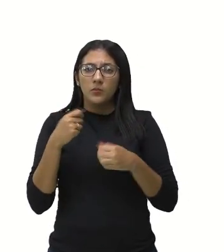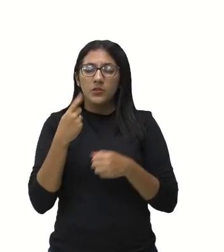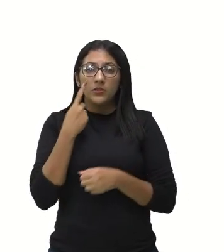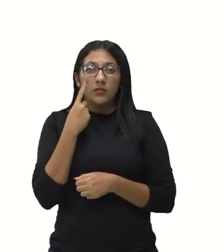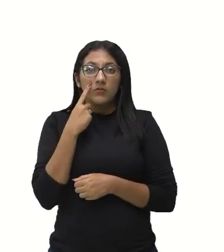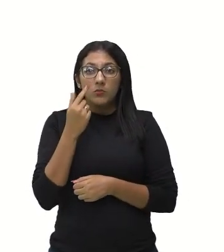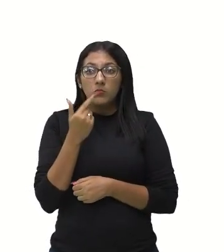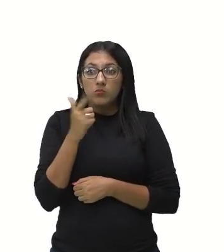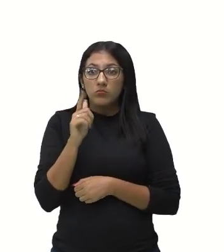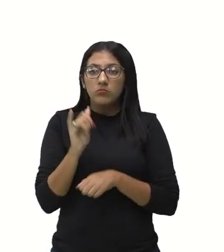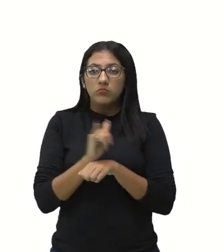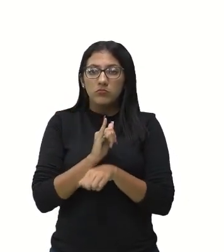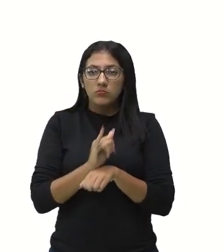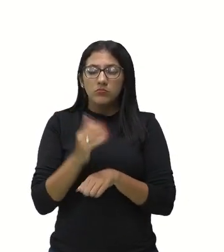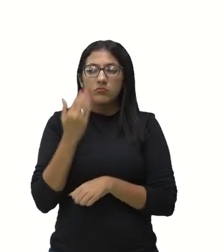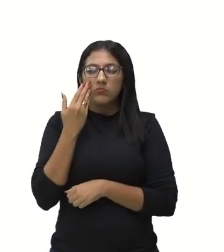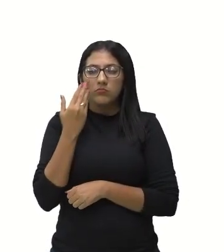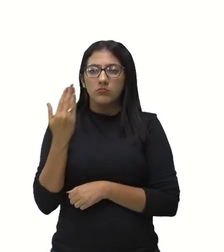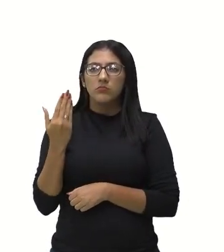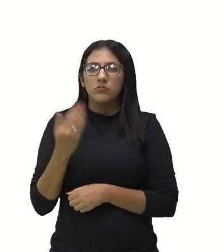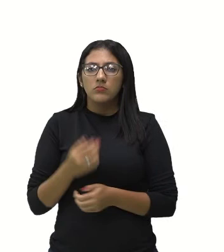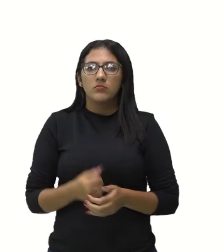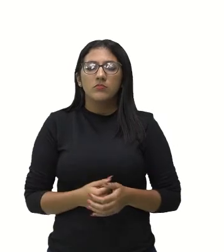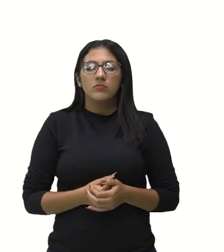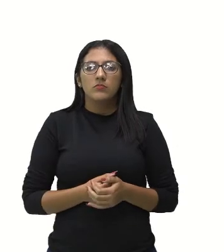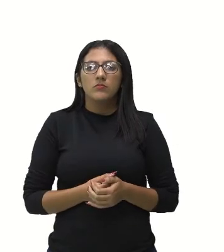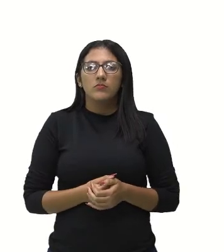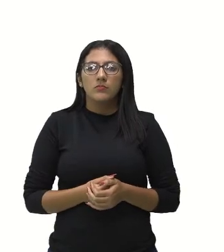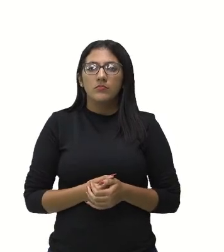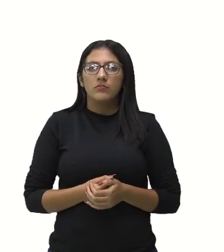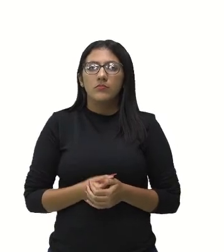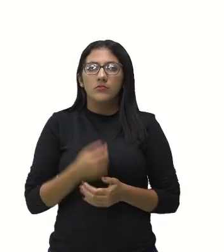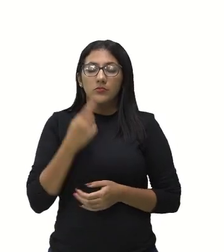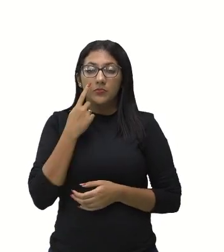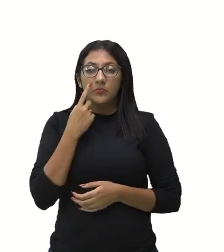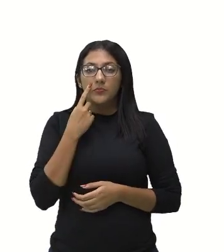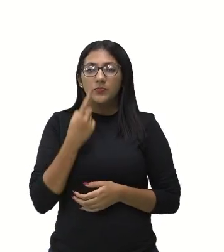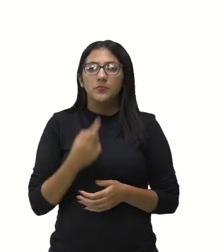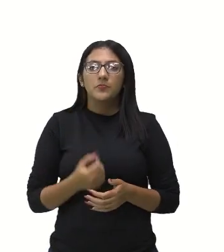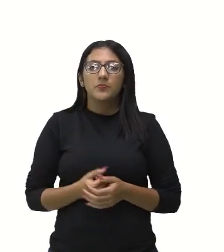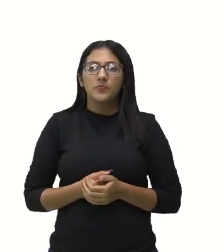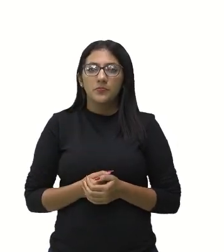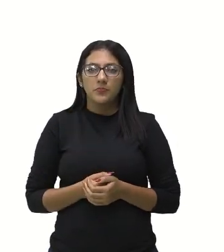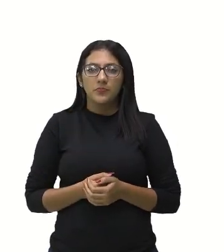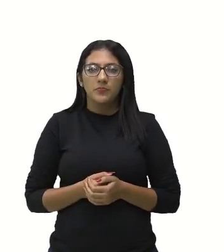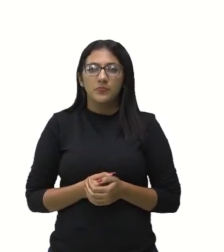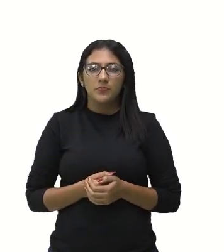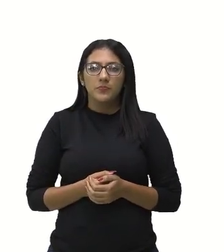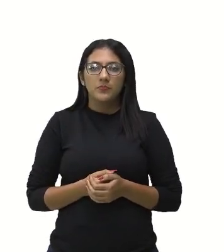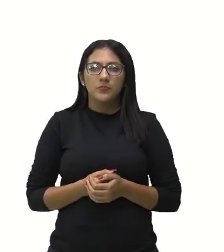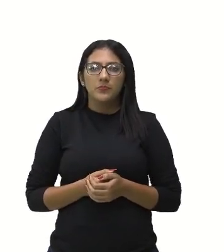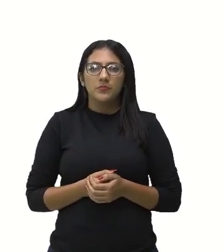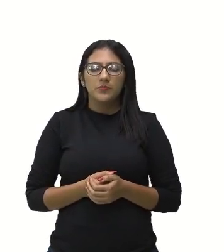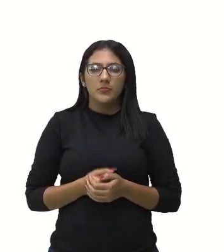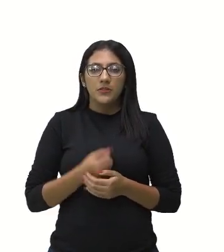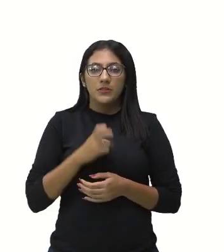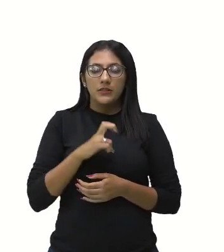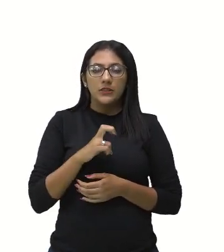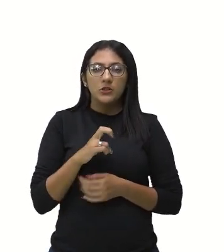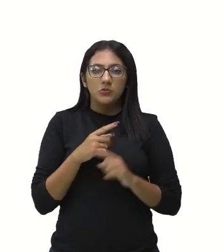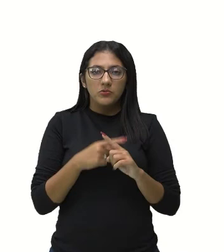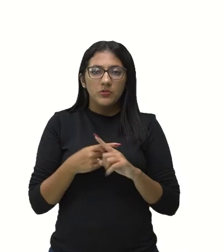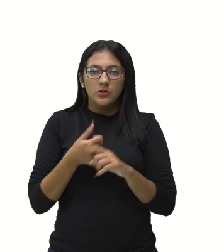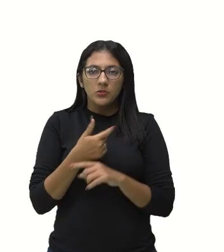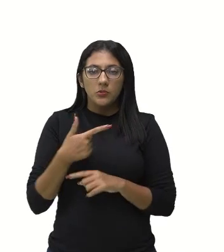não, tá? Vamos apagar essa linha aqui. Vamos lá. Não é 5 vezes 12 não, tá? Temos que